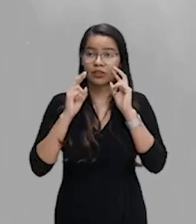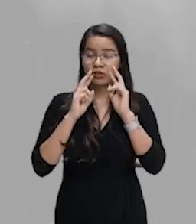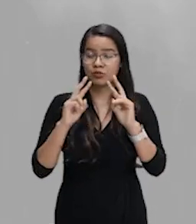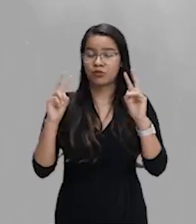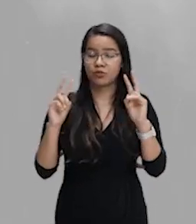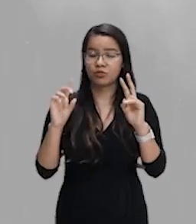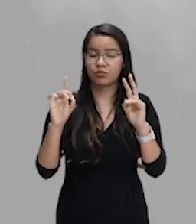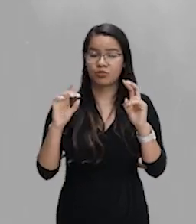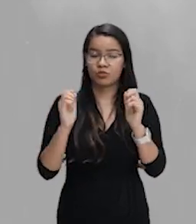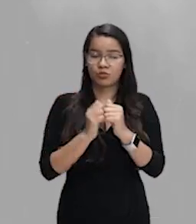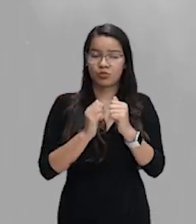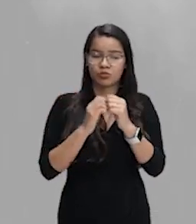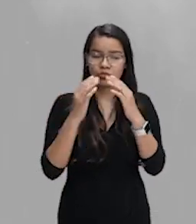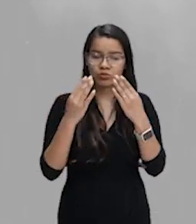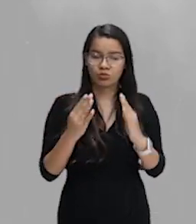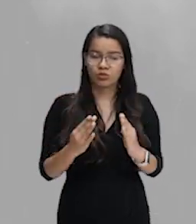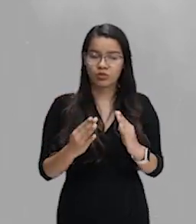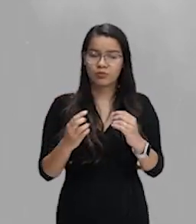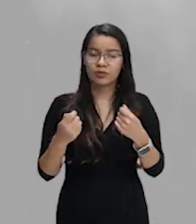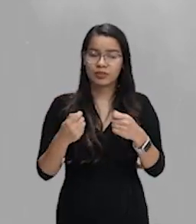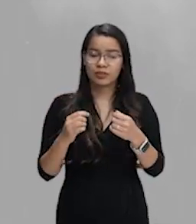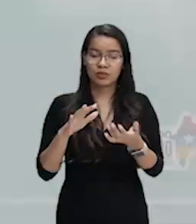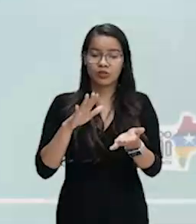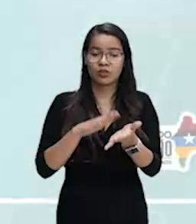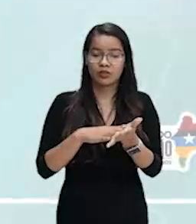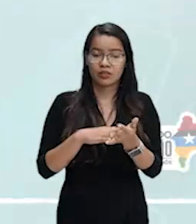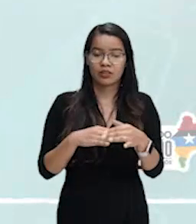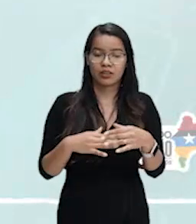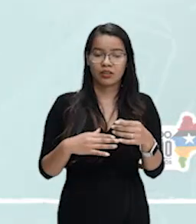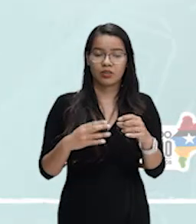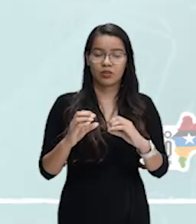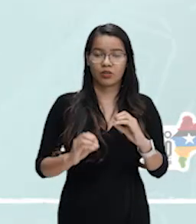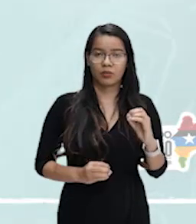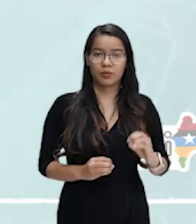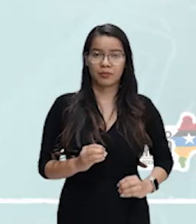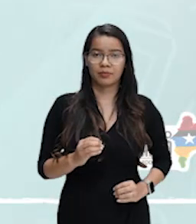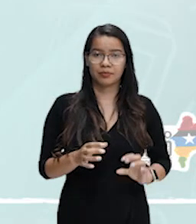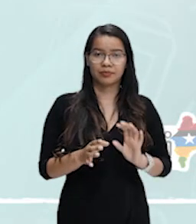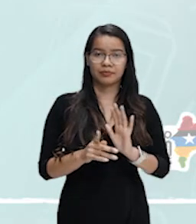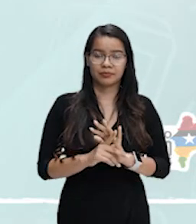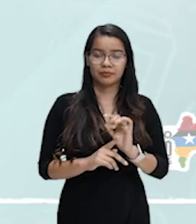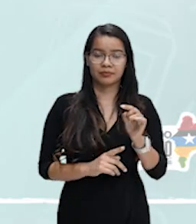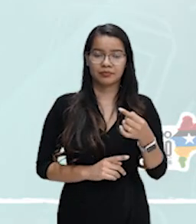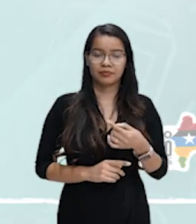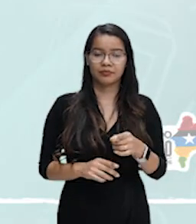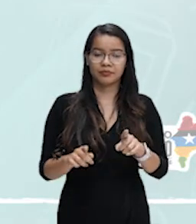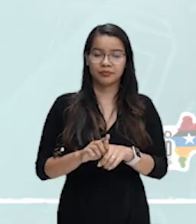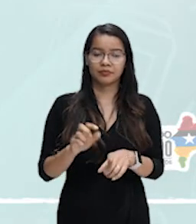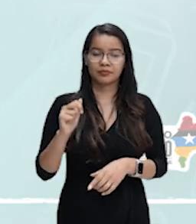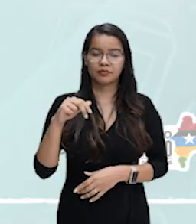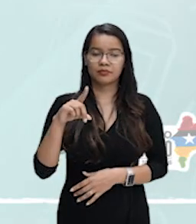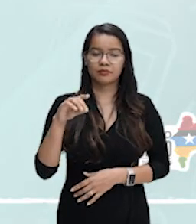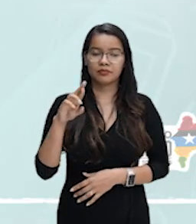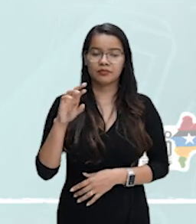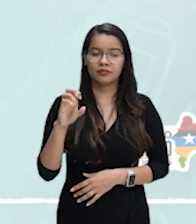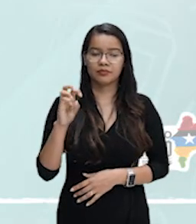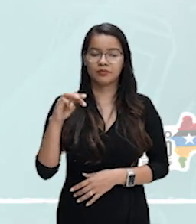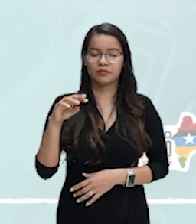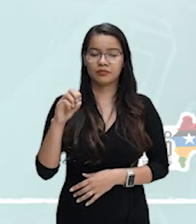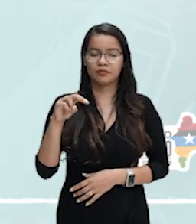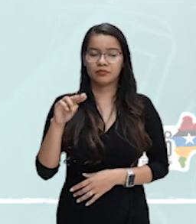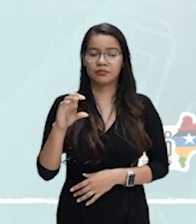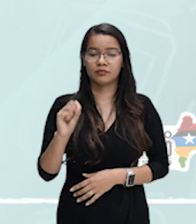Ela tem que tocar para saber o que é. E a obra dele permitia isso. O André Masson e o Chagall, eles trabalham em linhas